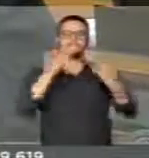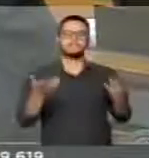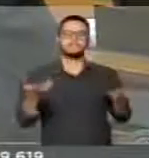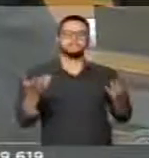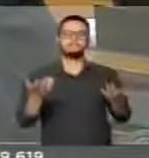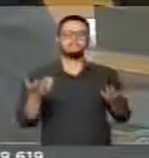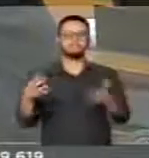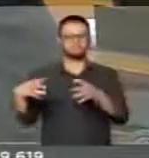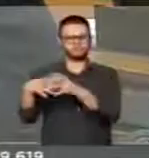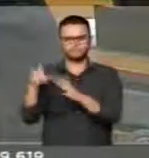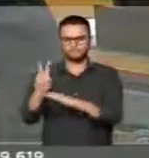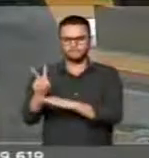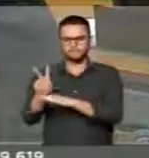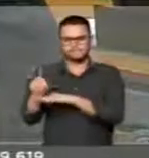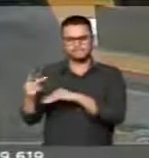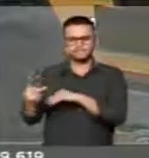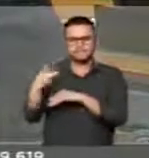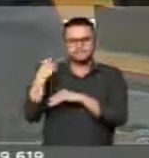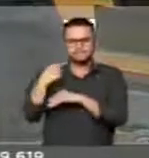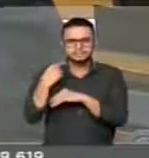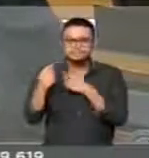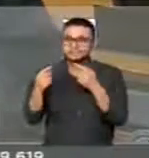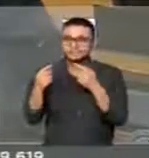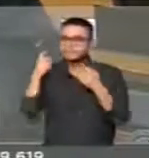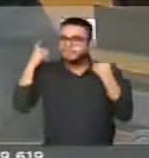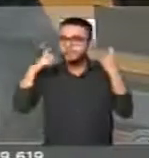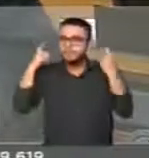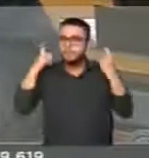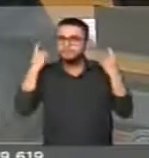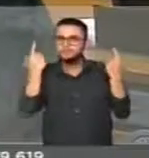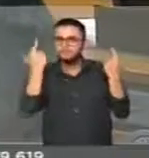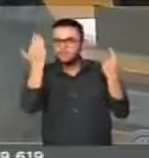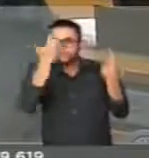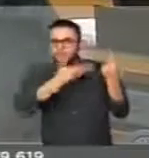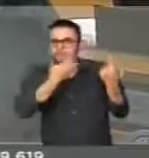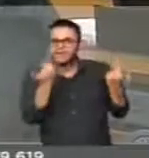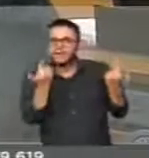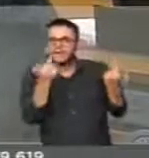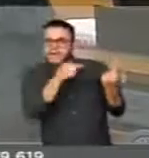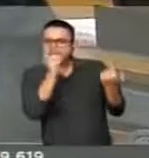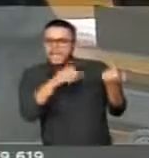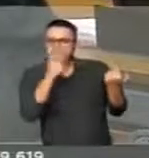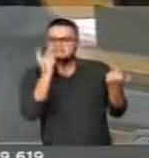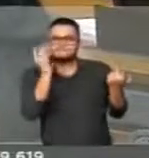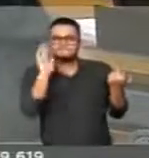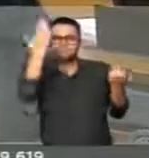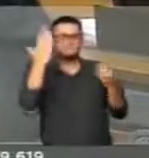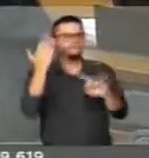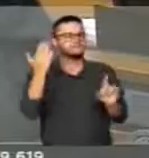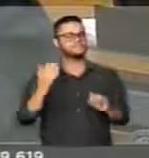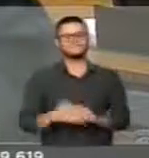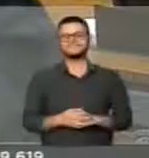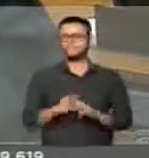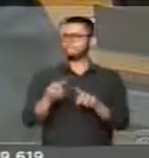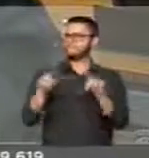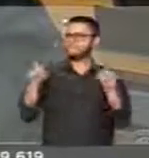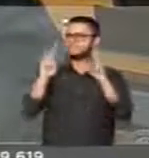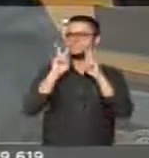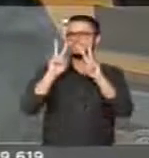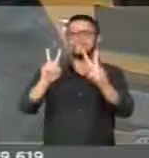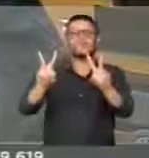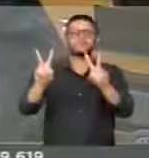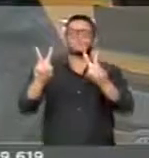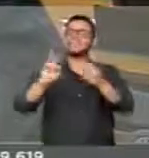sequer se preocupou em provar o contrário. Mas as testemunhas foram muito claras. Por que o senhor Eduardo